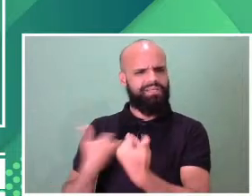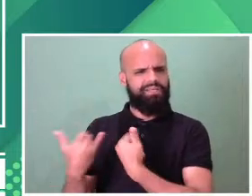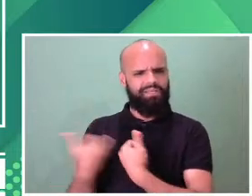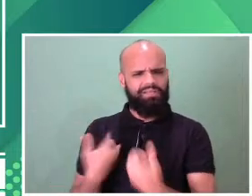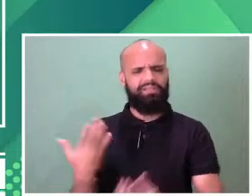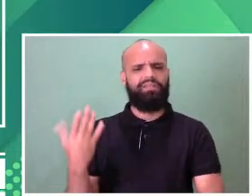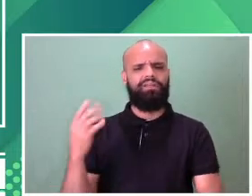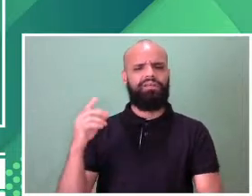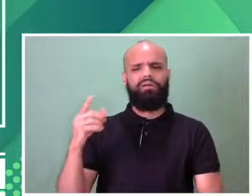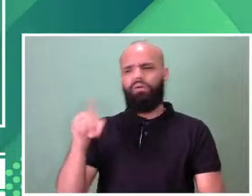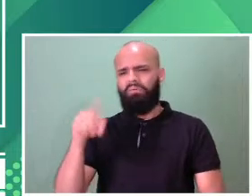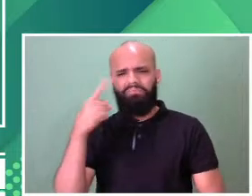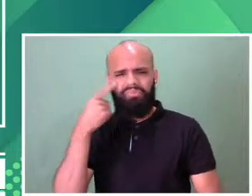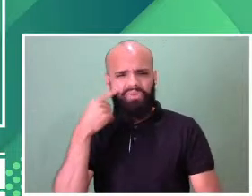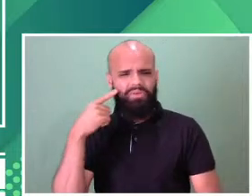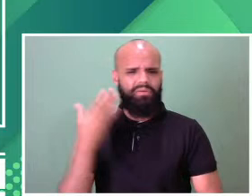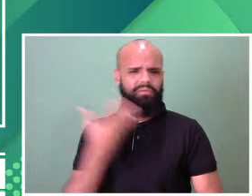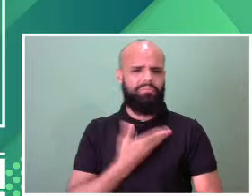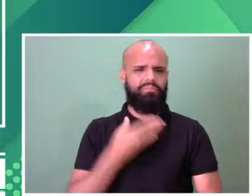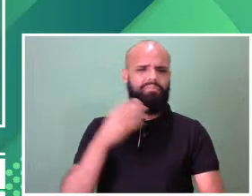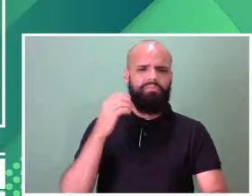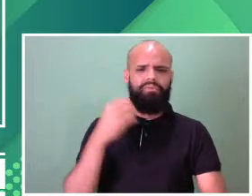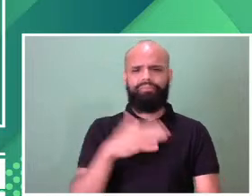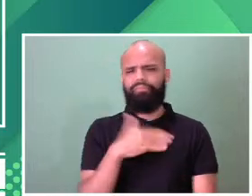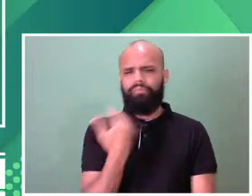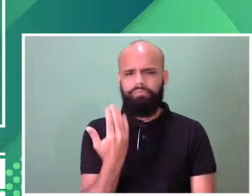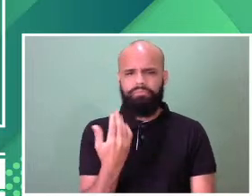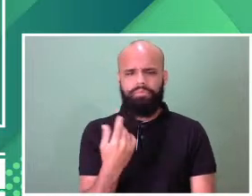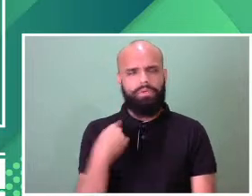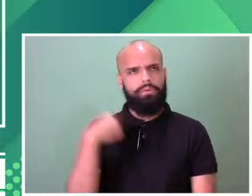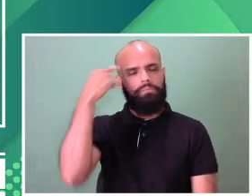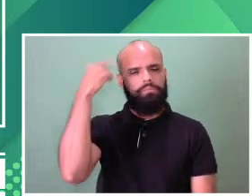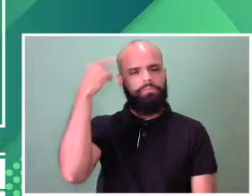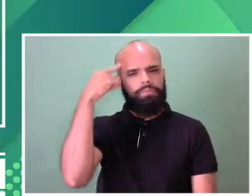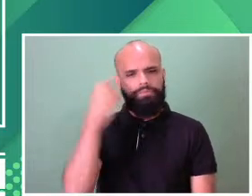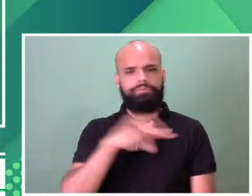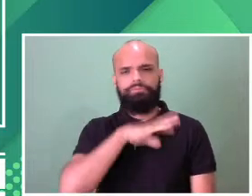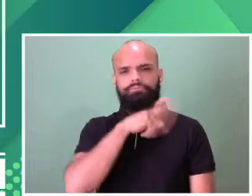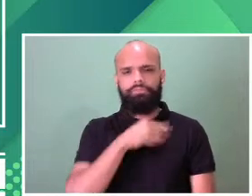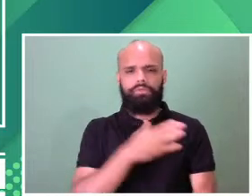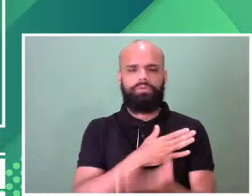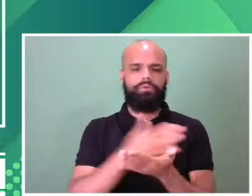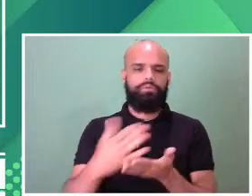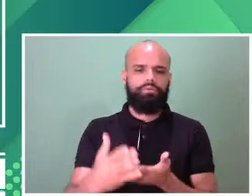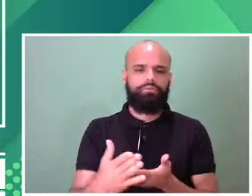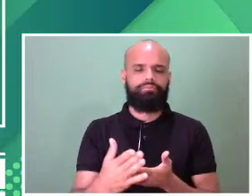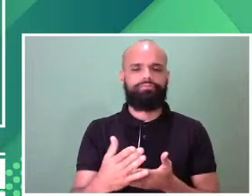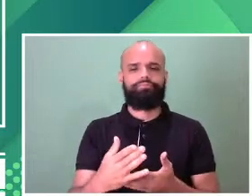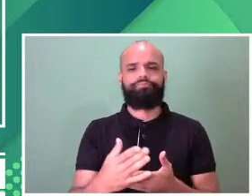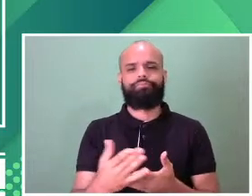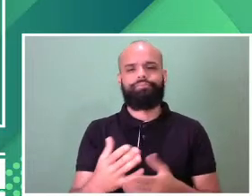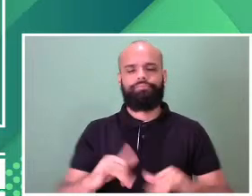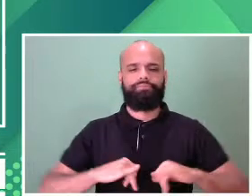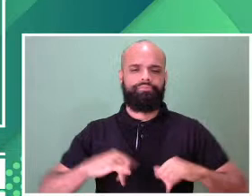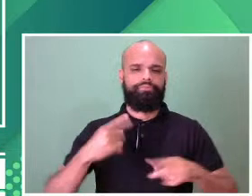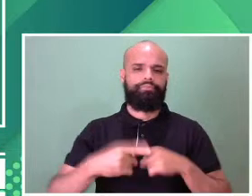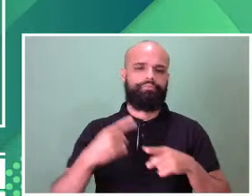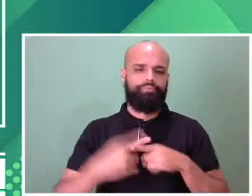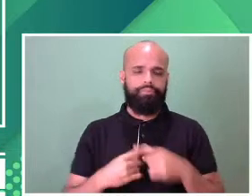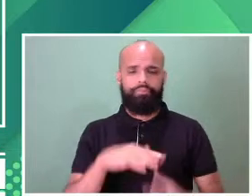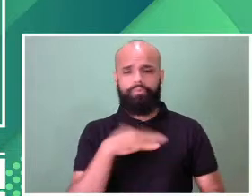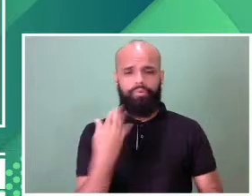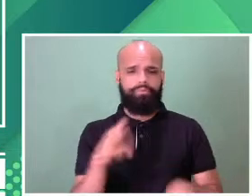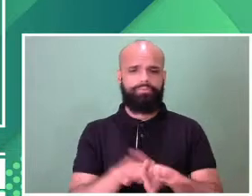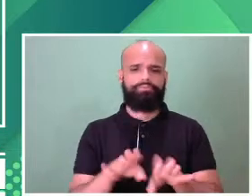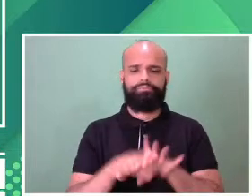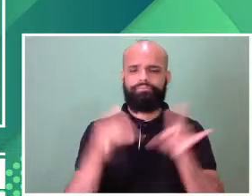partiram, me dei conta que os sencientes passaram a sofrer ainda mais abandono e mortes. Bastei olhar as cidades